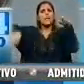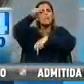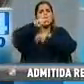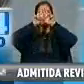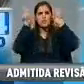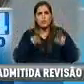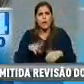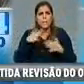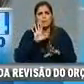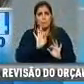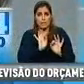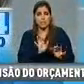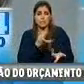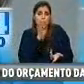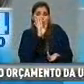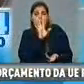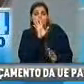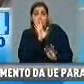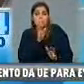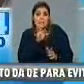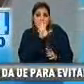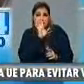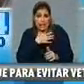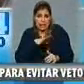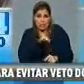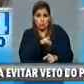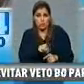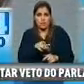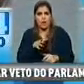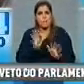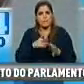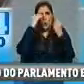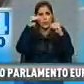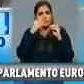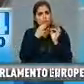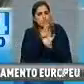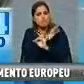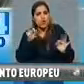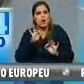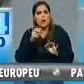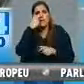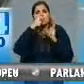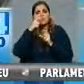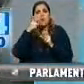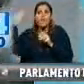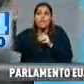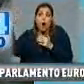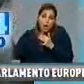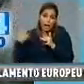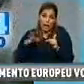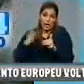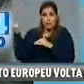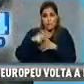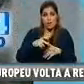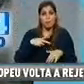isto temos que ter um ensino de excelência para conseguir atrair cérebros que possam aqui trabalhar. Bem, eu acho que nós temos que olhar para essas metas